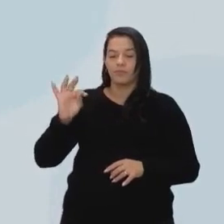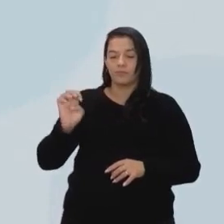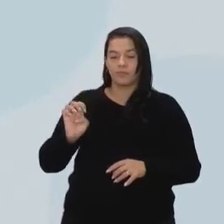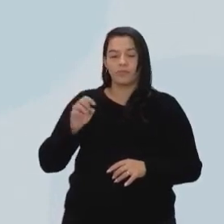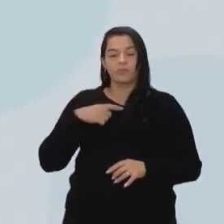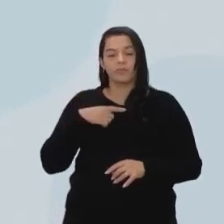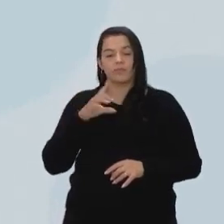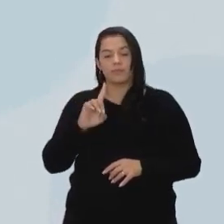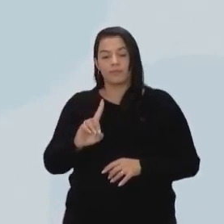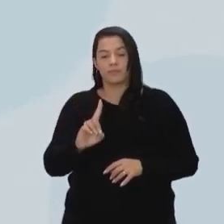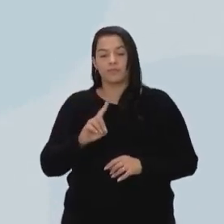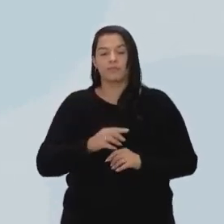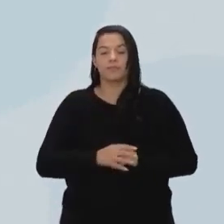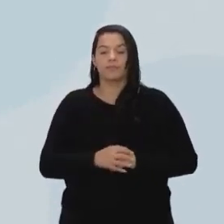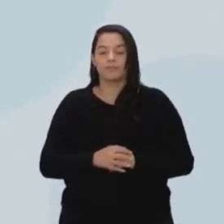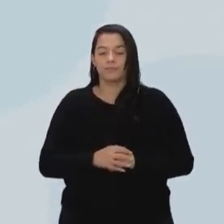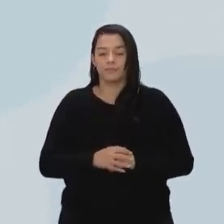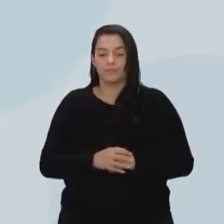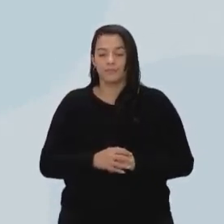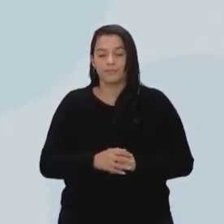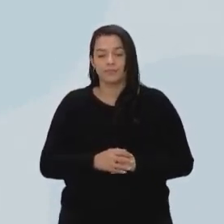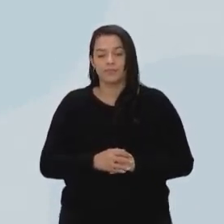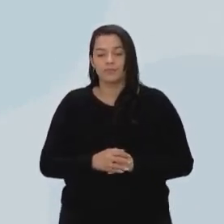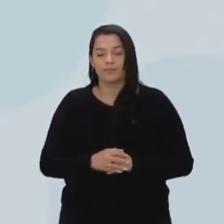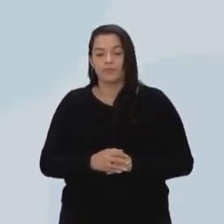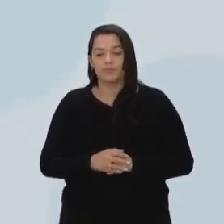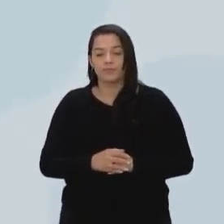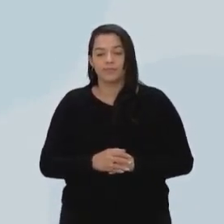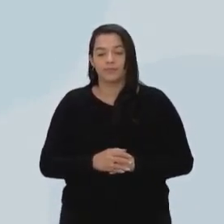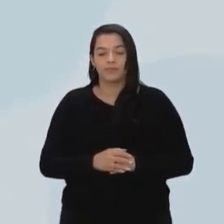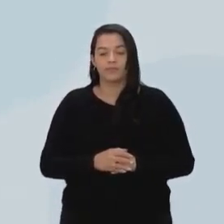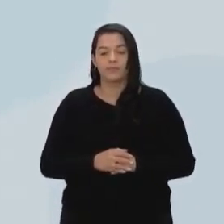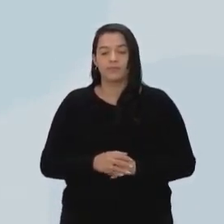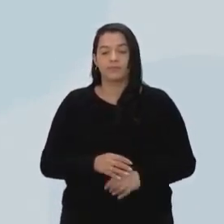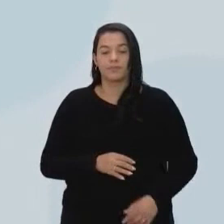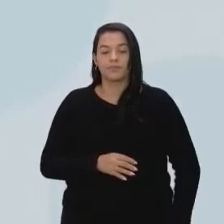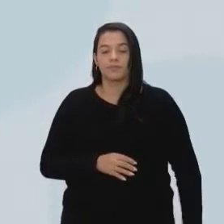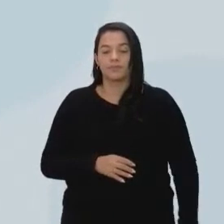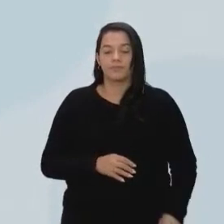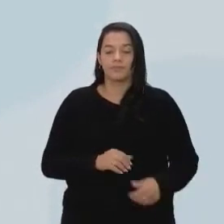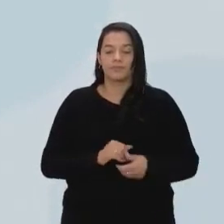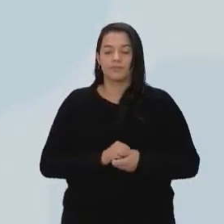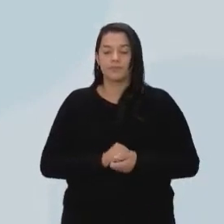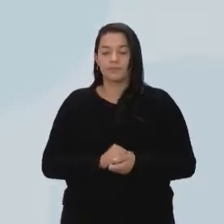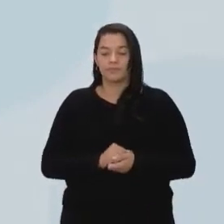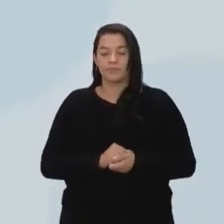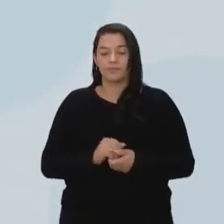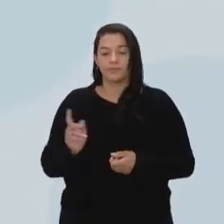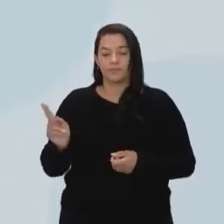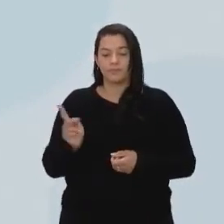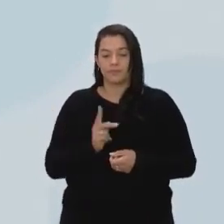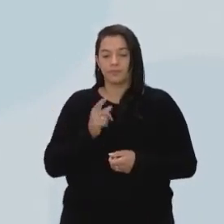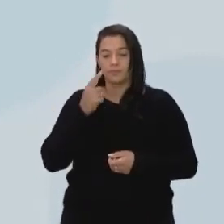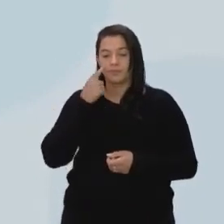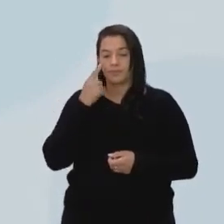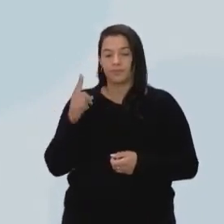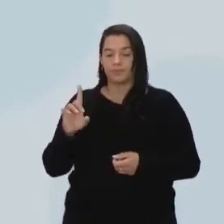Identificar as interações por meio das ligações covalentes entre o átomo de silício e os átomos de oxigênio.